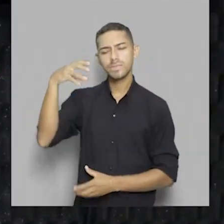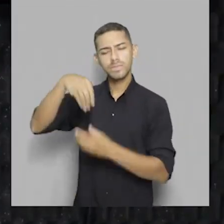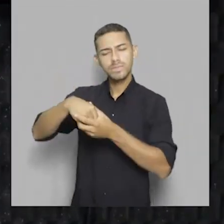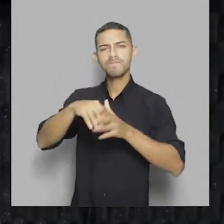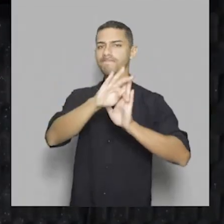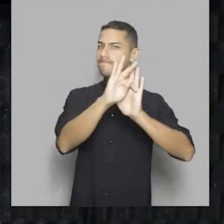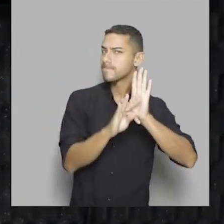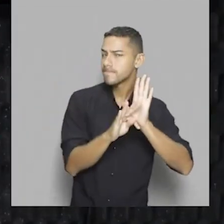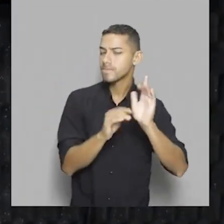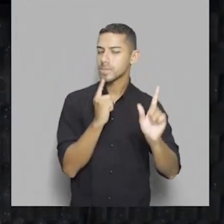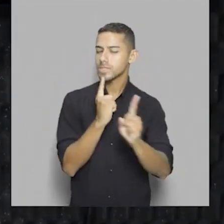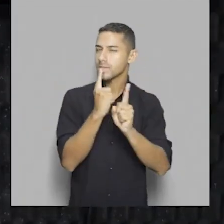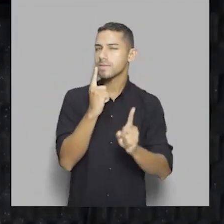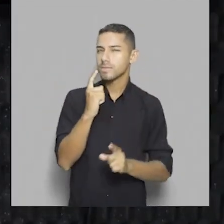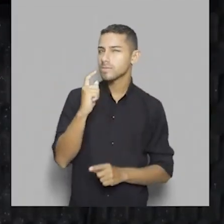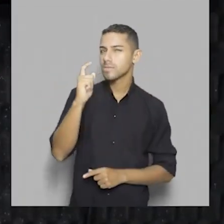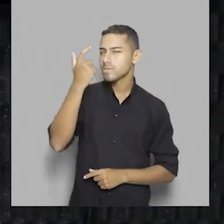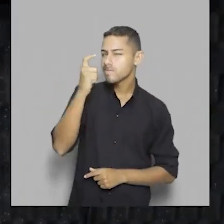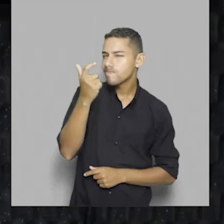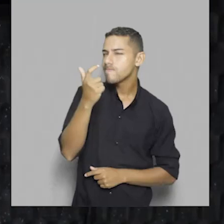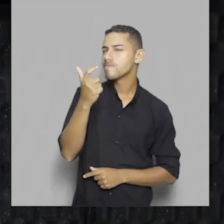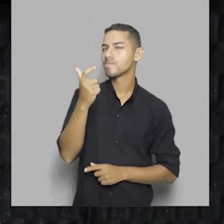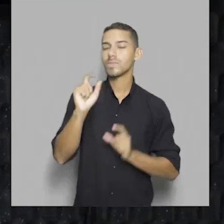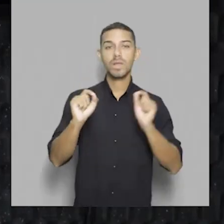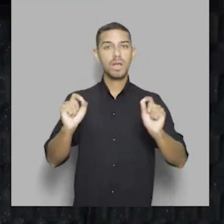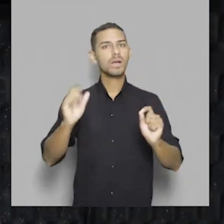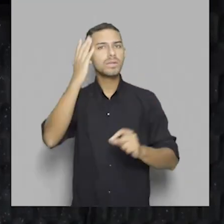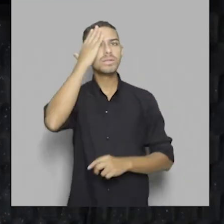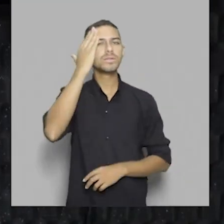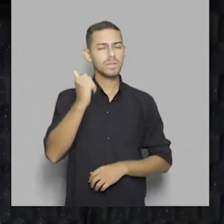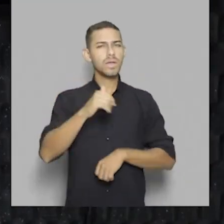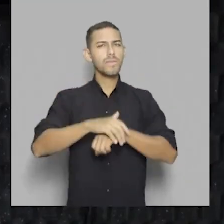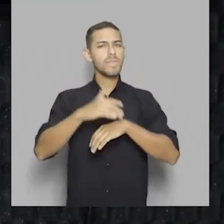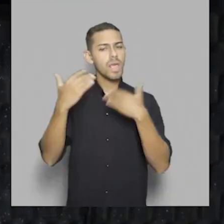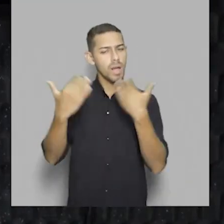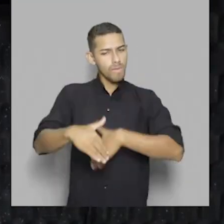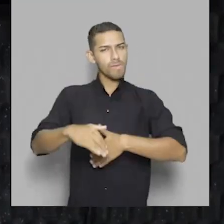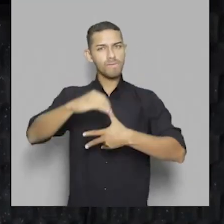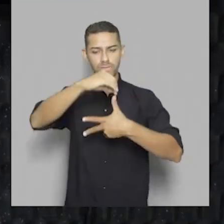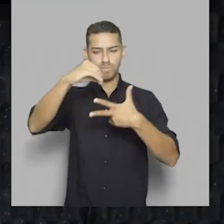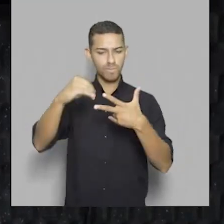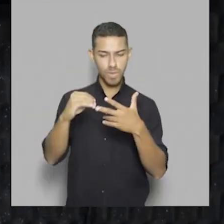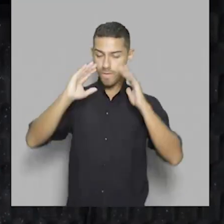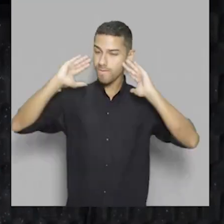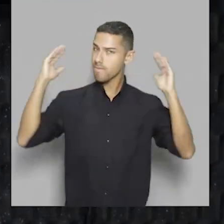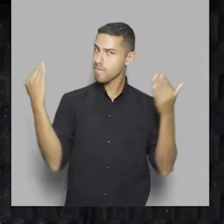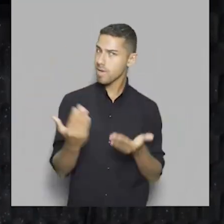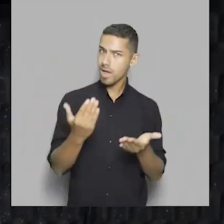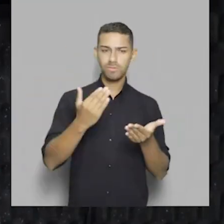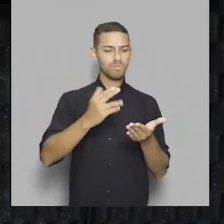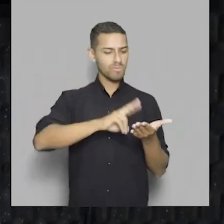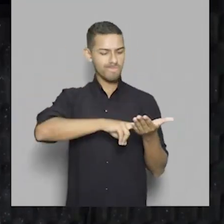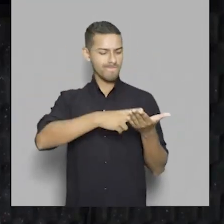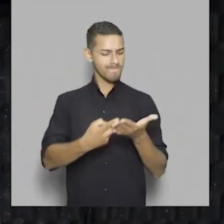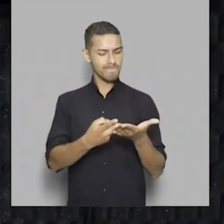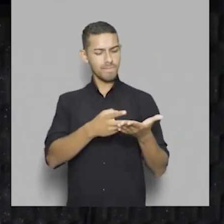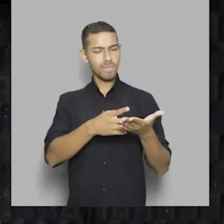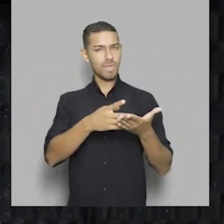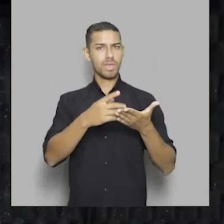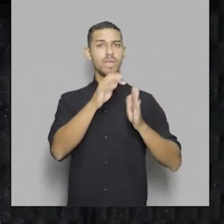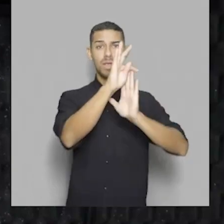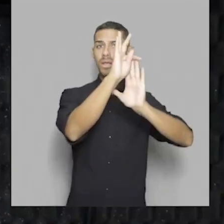Embora nós saibamos que as provas do Enem, elas são todas focadas na interpretação textual. E nem sempre aparece